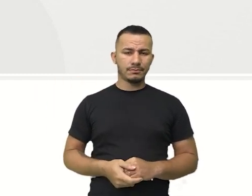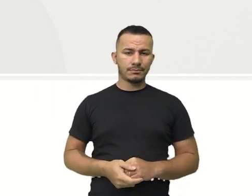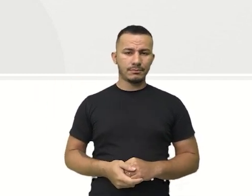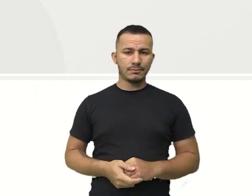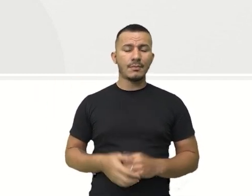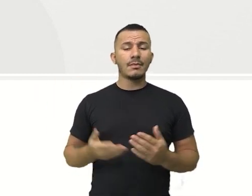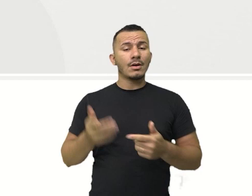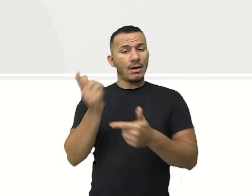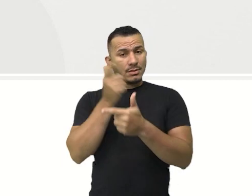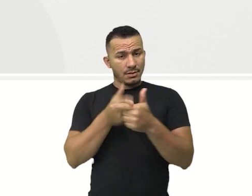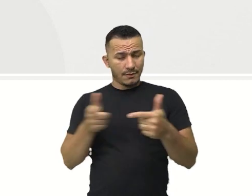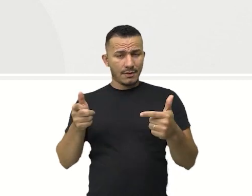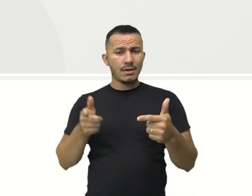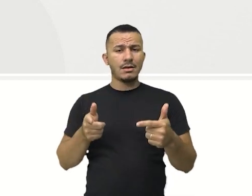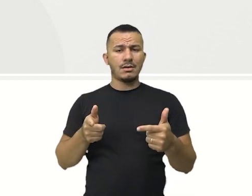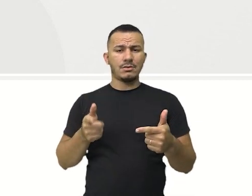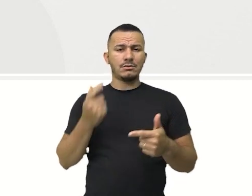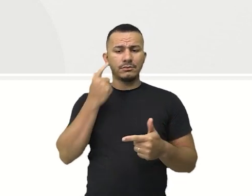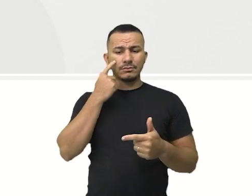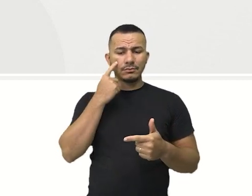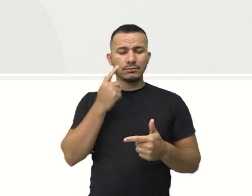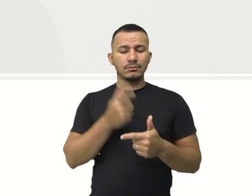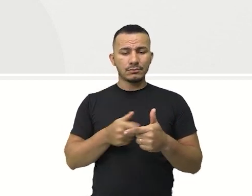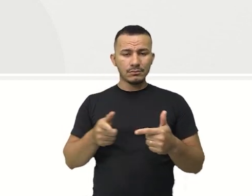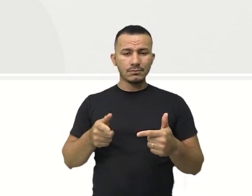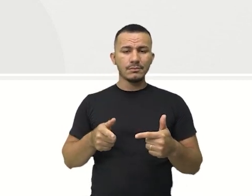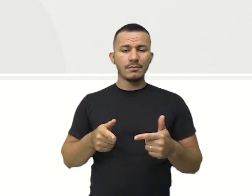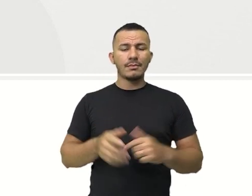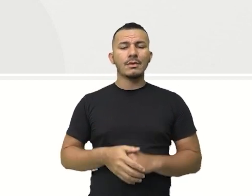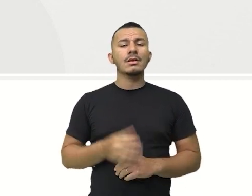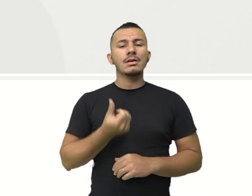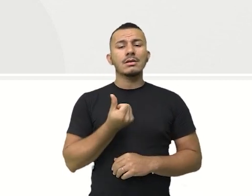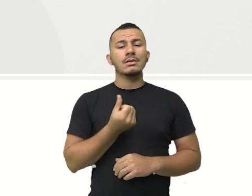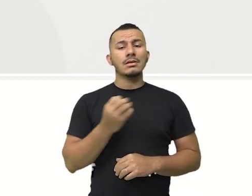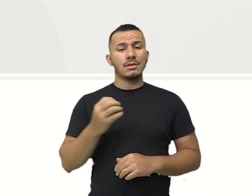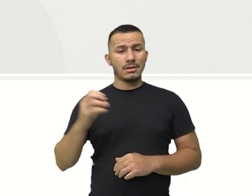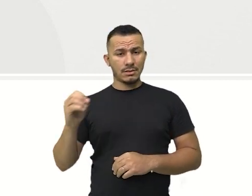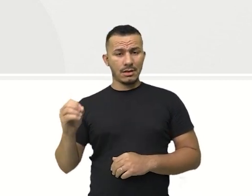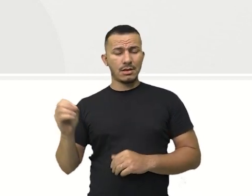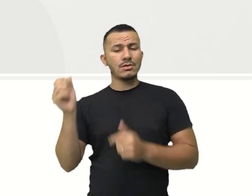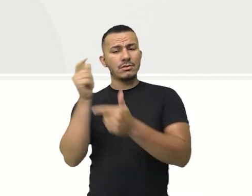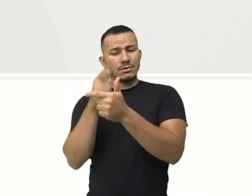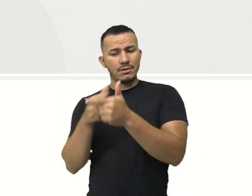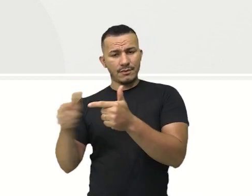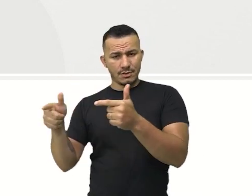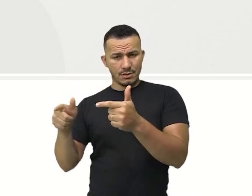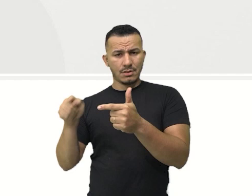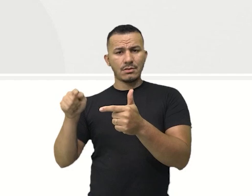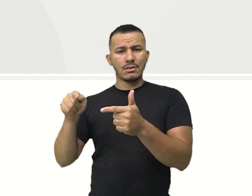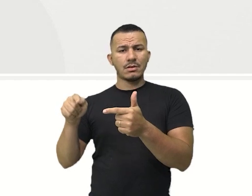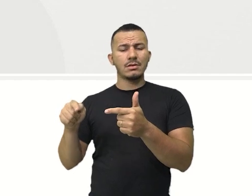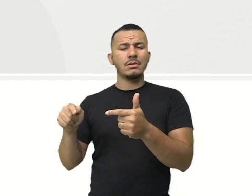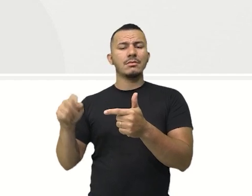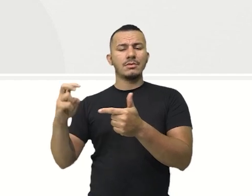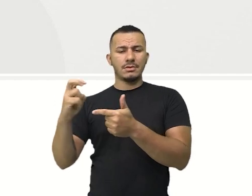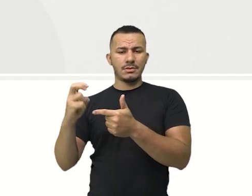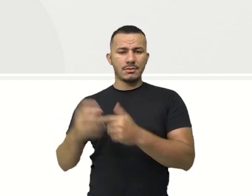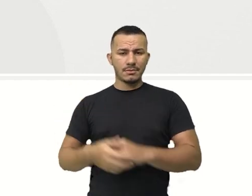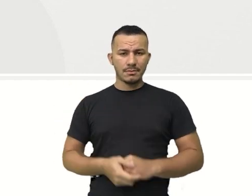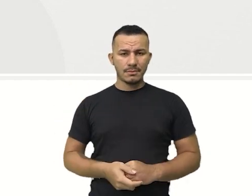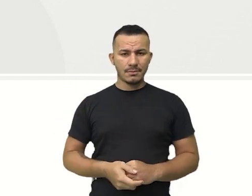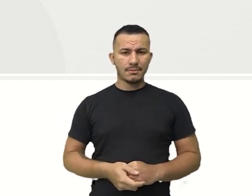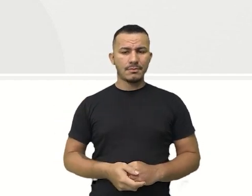ó, divide, tá? Divide os 600. Vou fazer bem aqui, ó. 600 dividido por